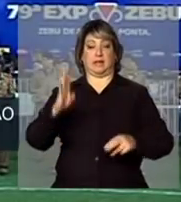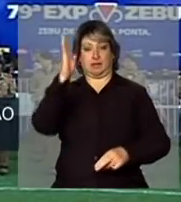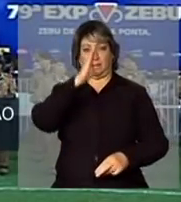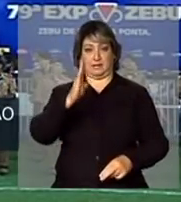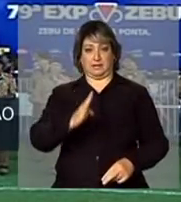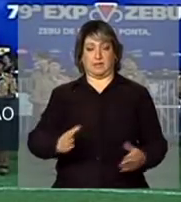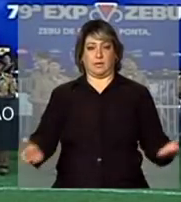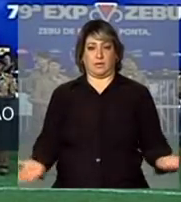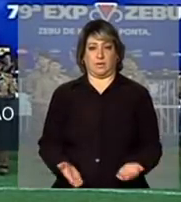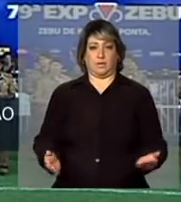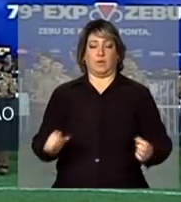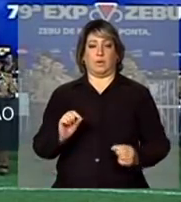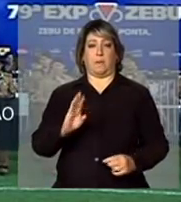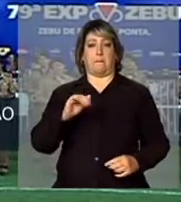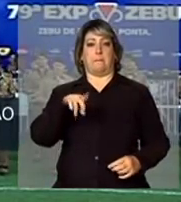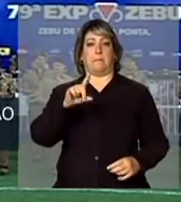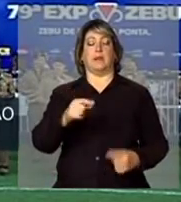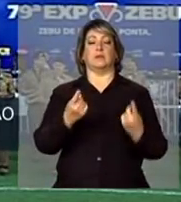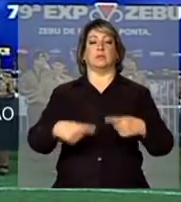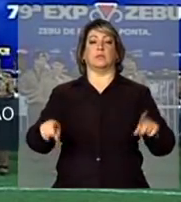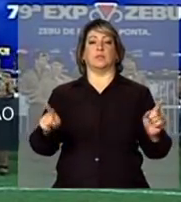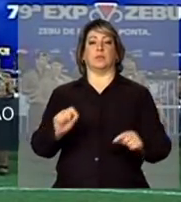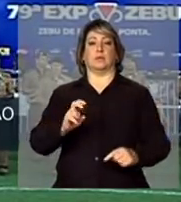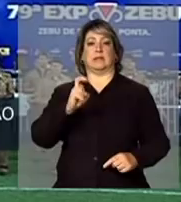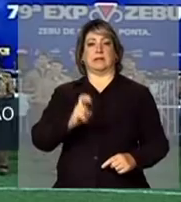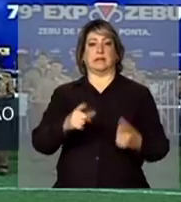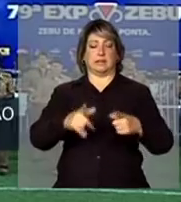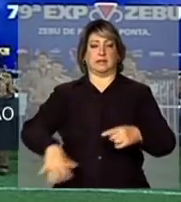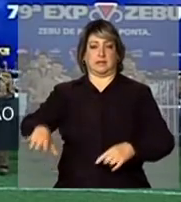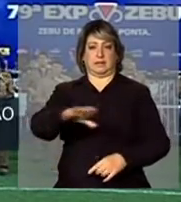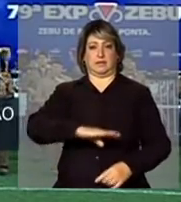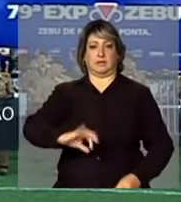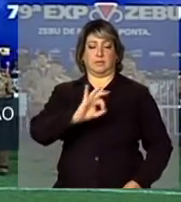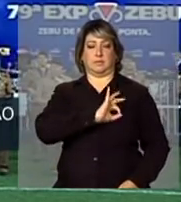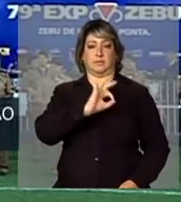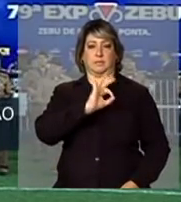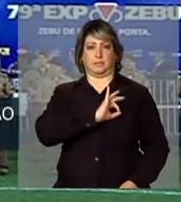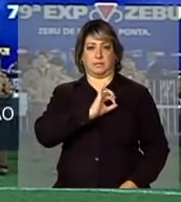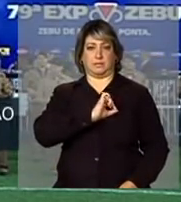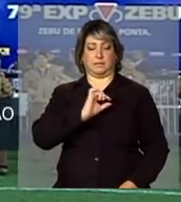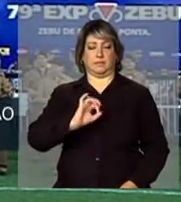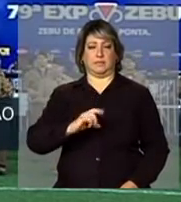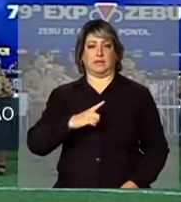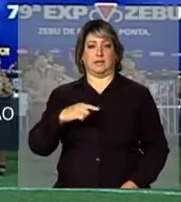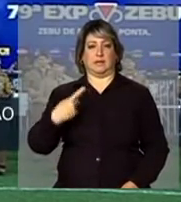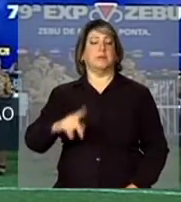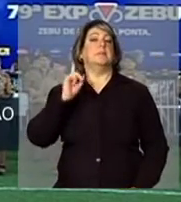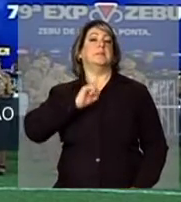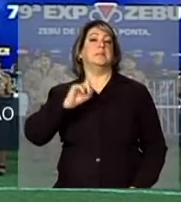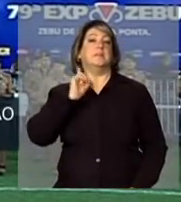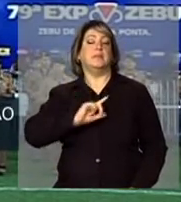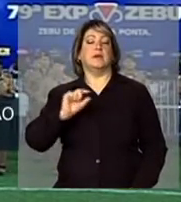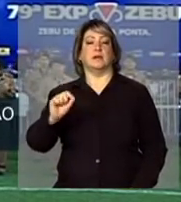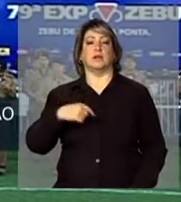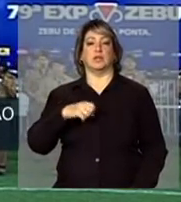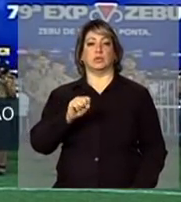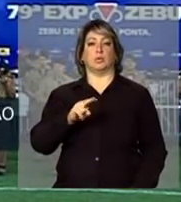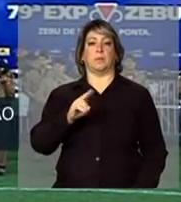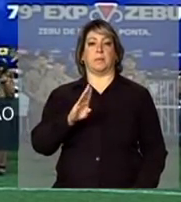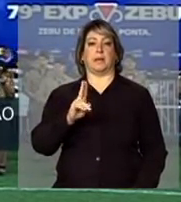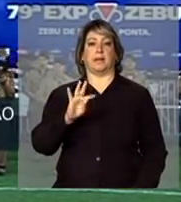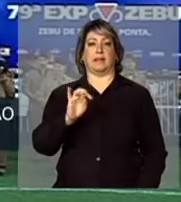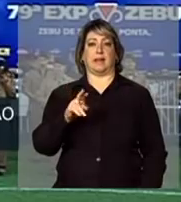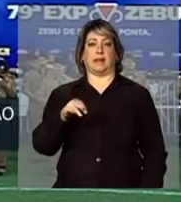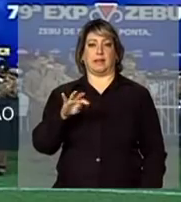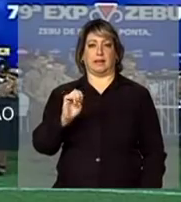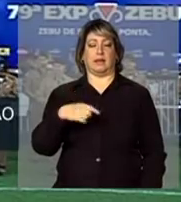brasileiro pela banda de música da 5ª Região da Polícia Militar de Minas Gerais, sob a regência do subtenente